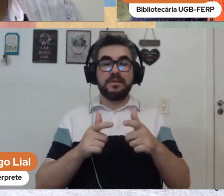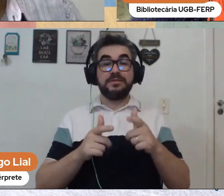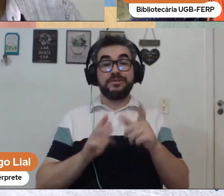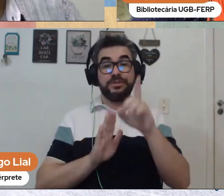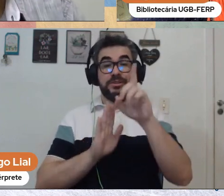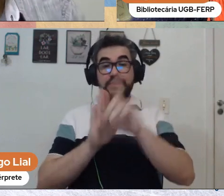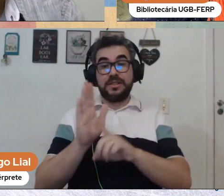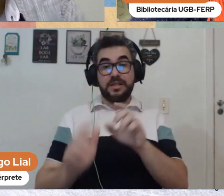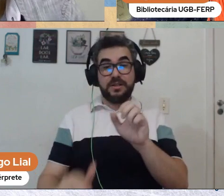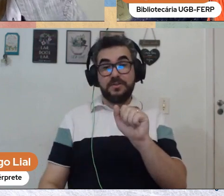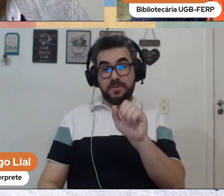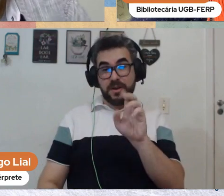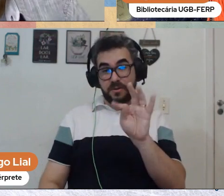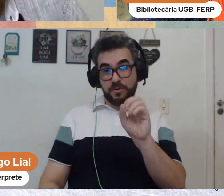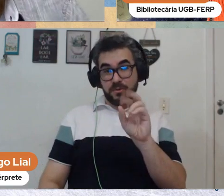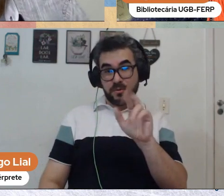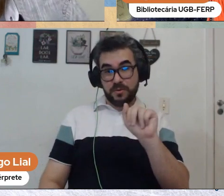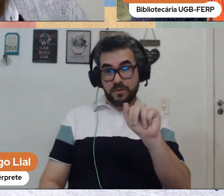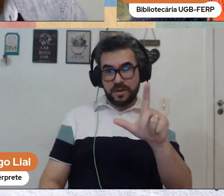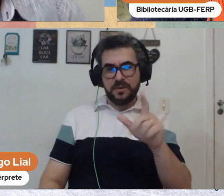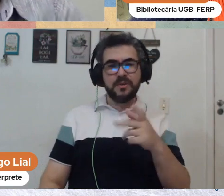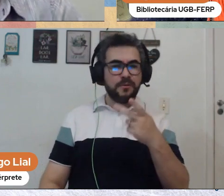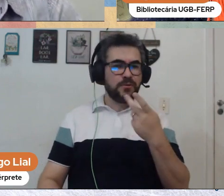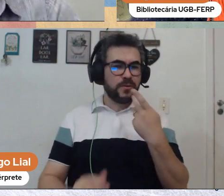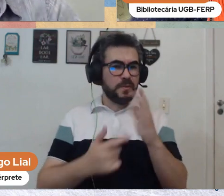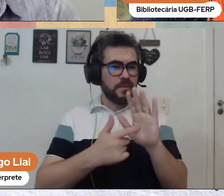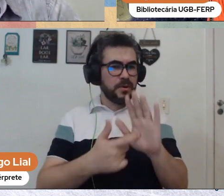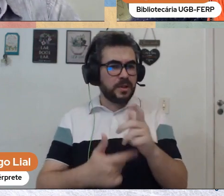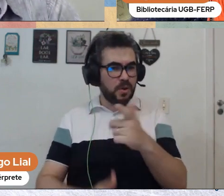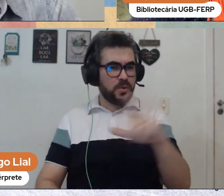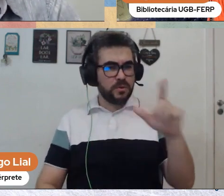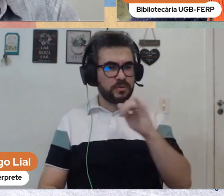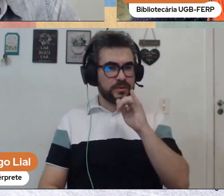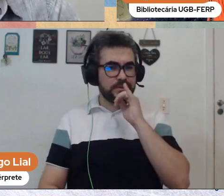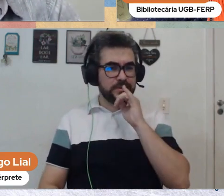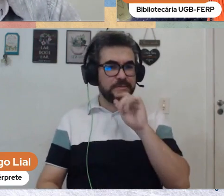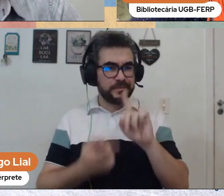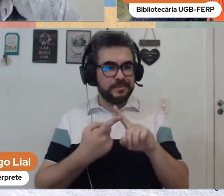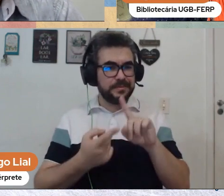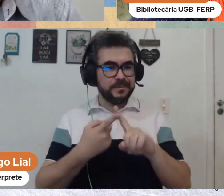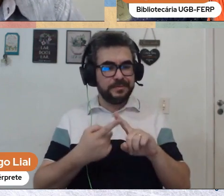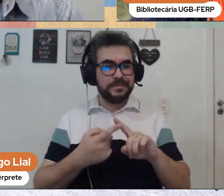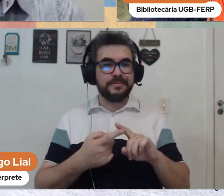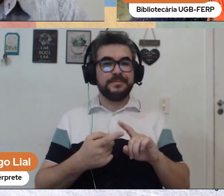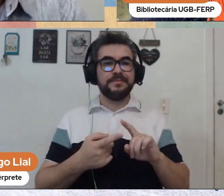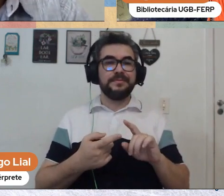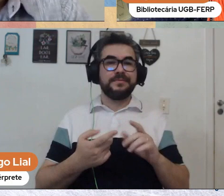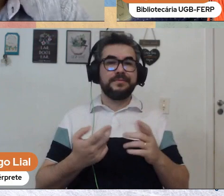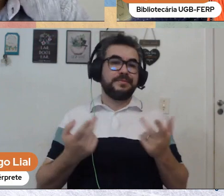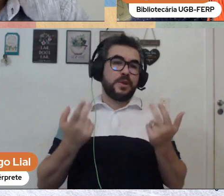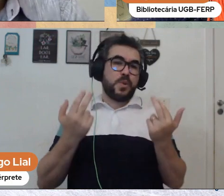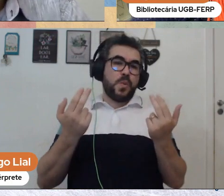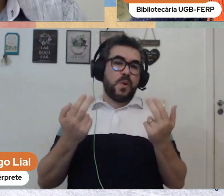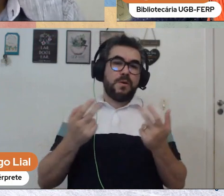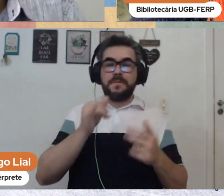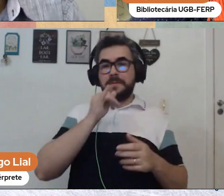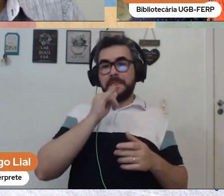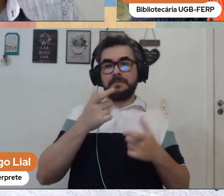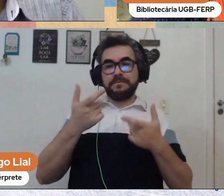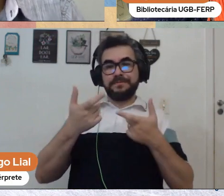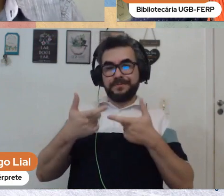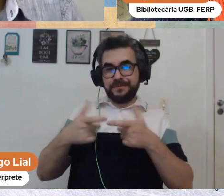a minha área de pesquisa também. É, não é simplesmente, da mesma forma, pegar um DVD, um conteúdo que está aqui,